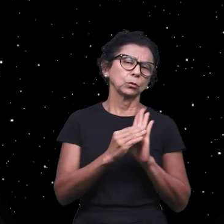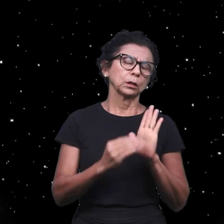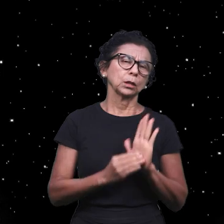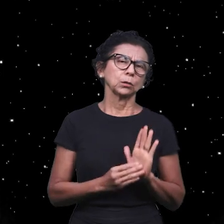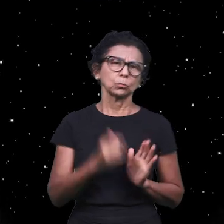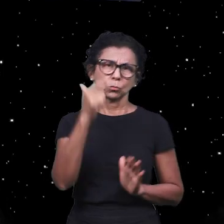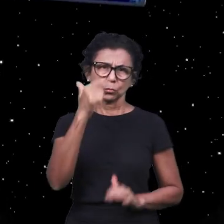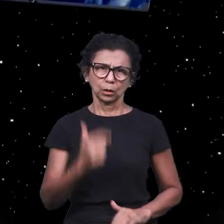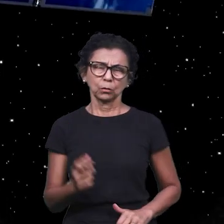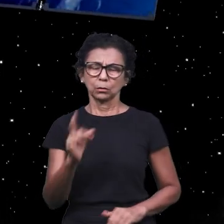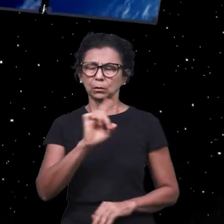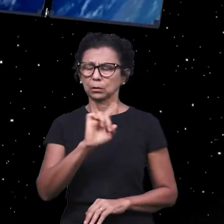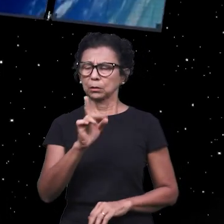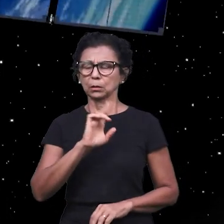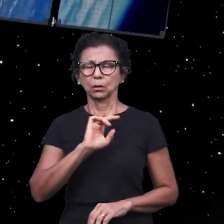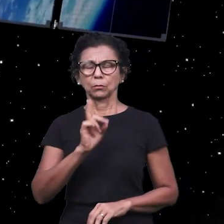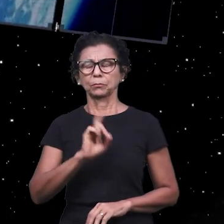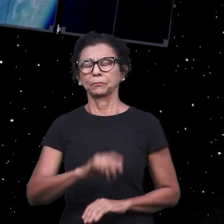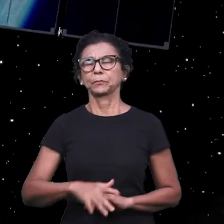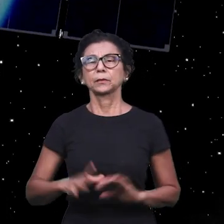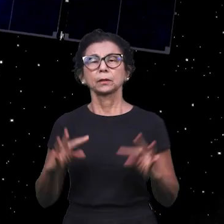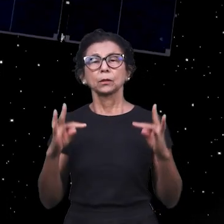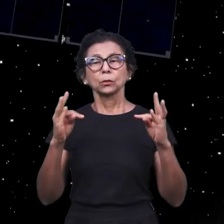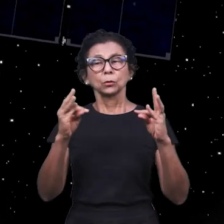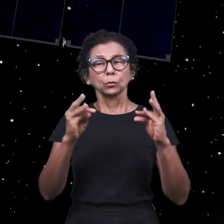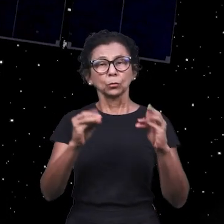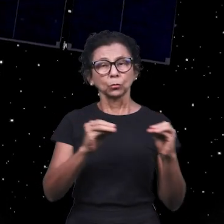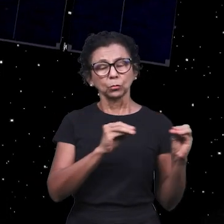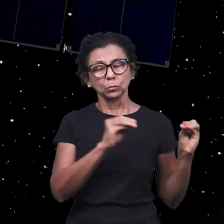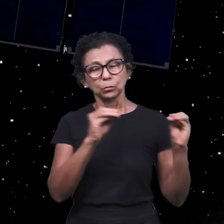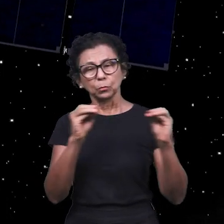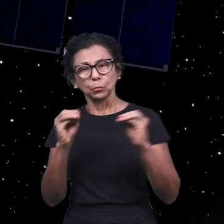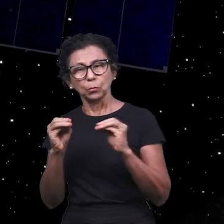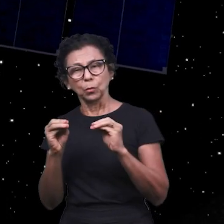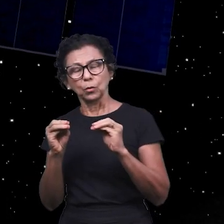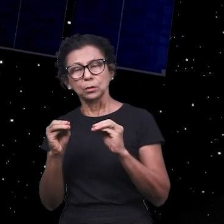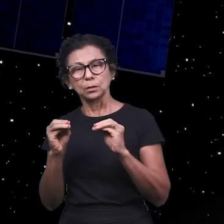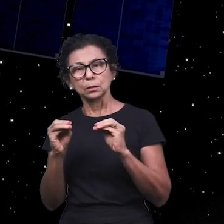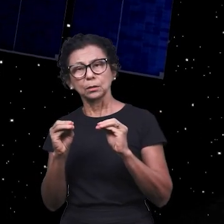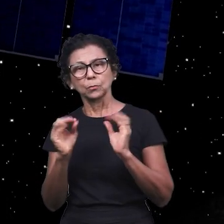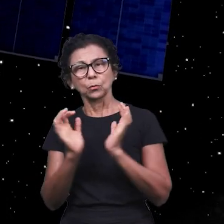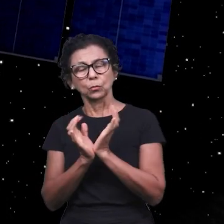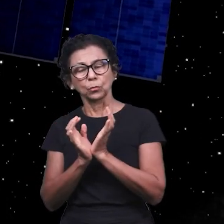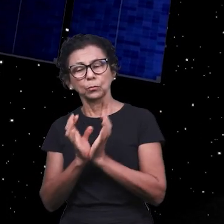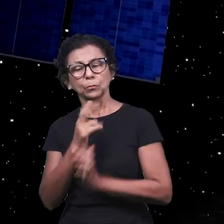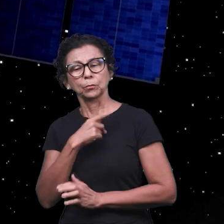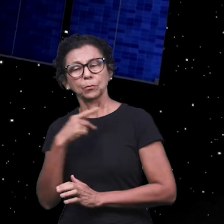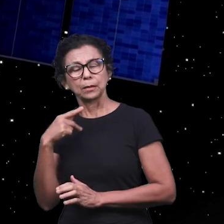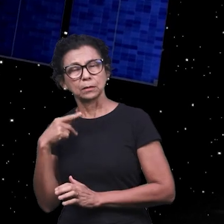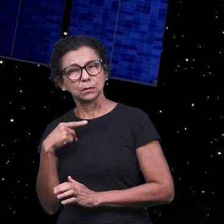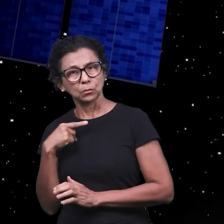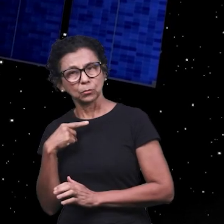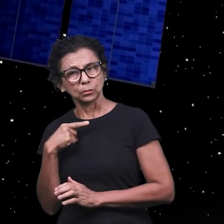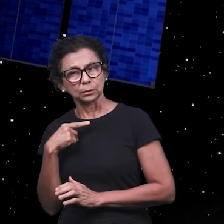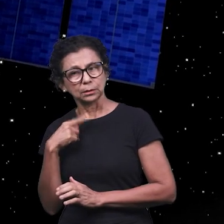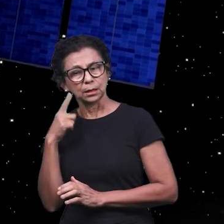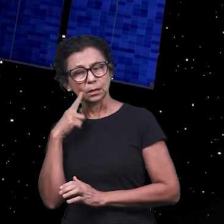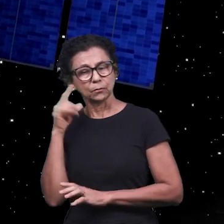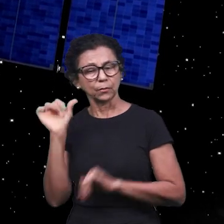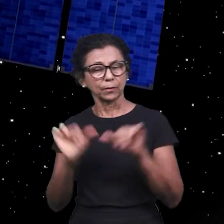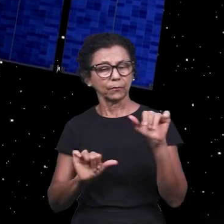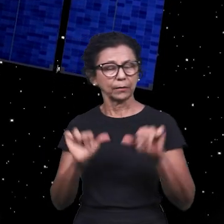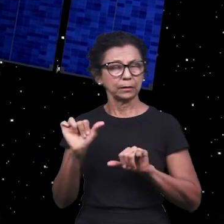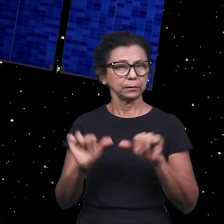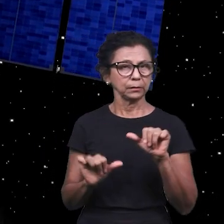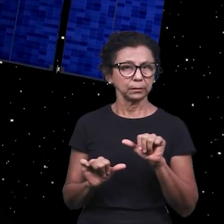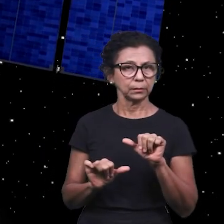gera para aquele espelho e aquele espelho reflete para quem quiser pegar aquele sinal, né?